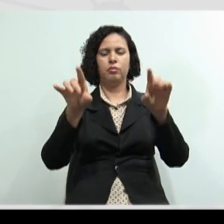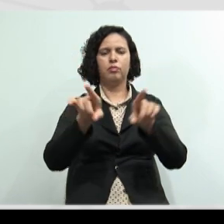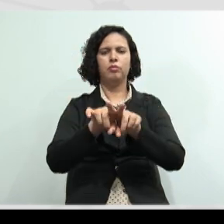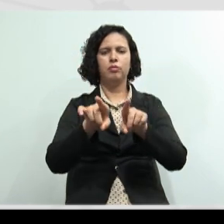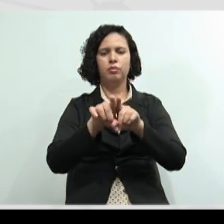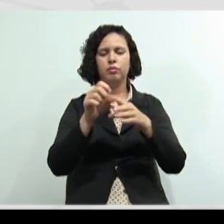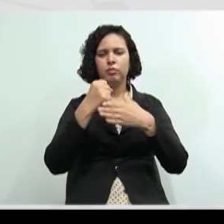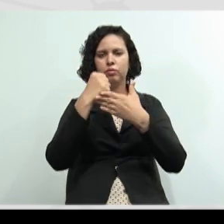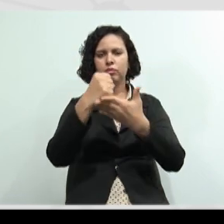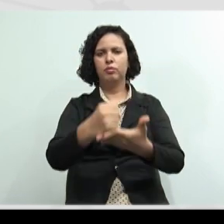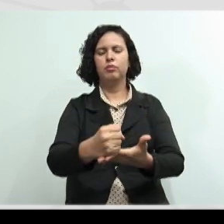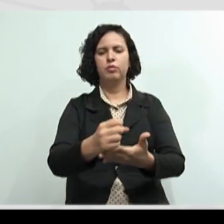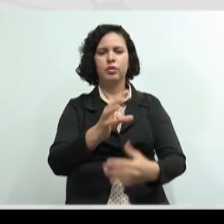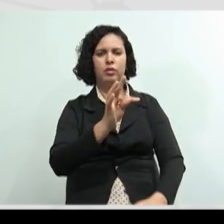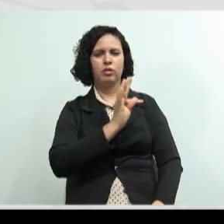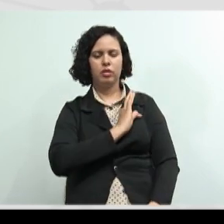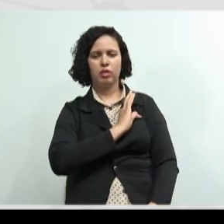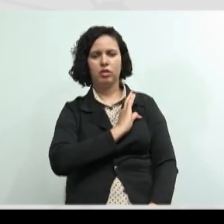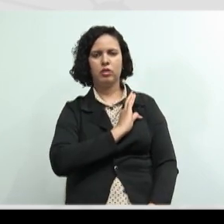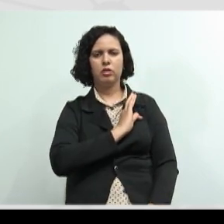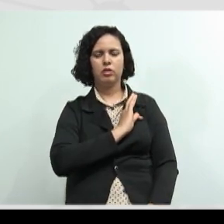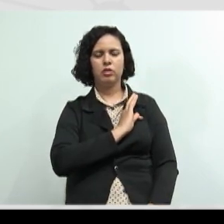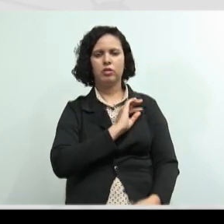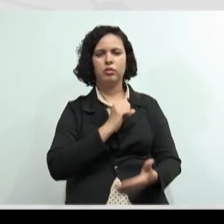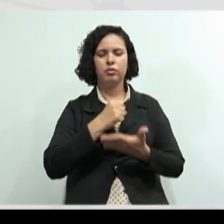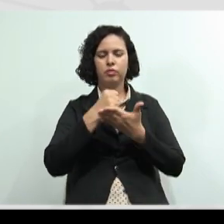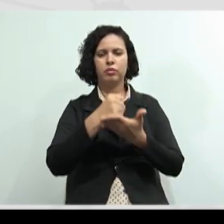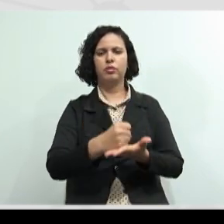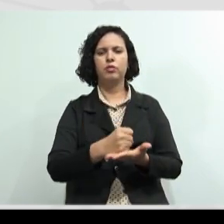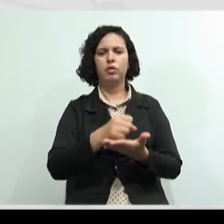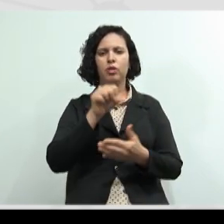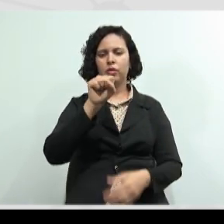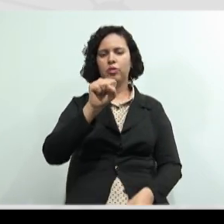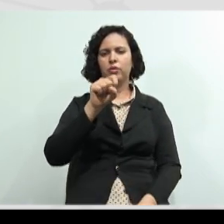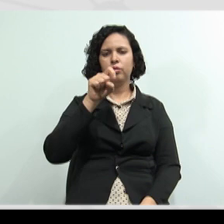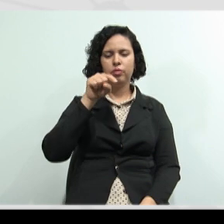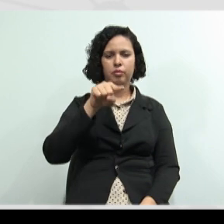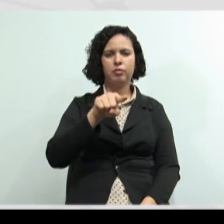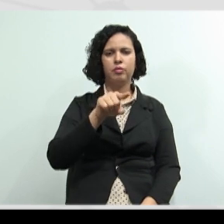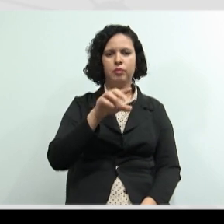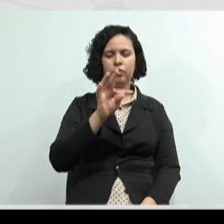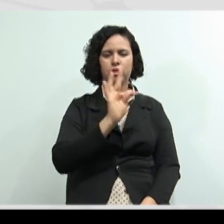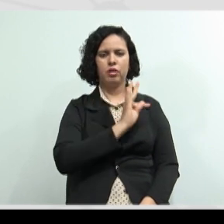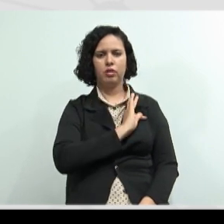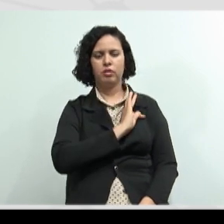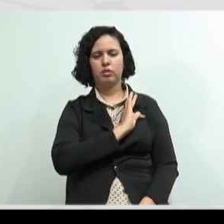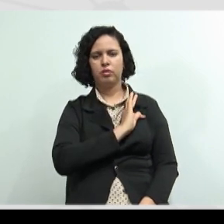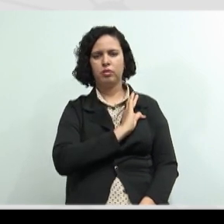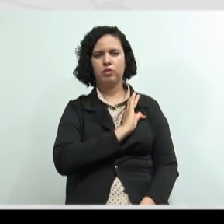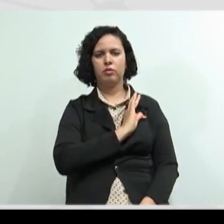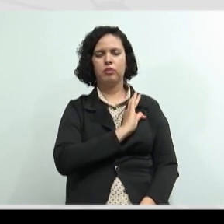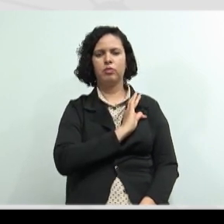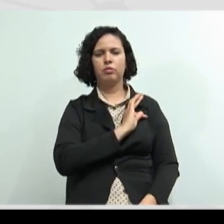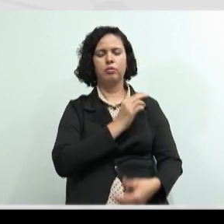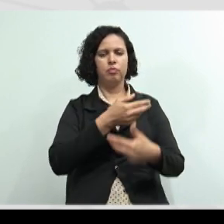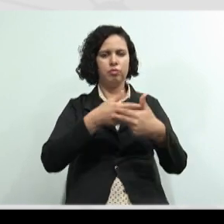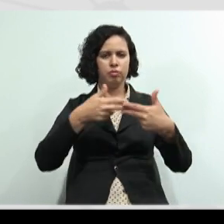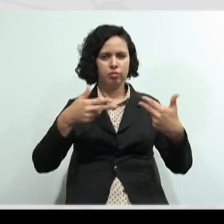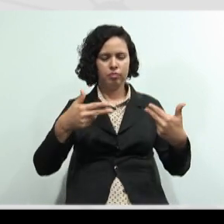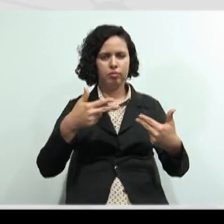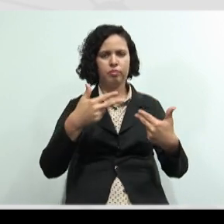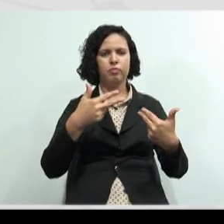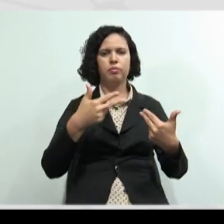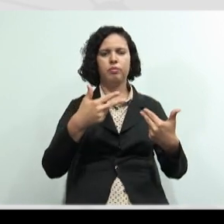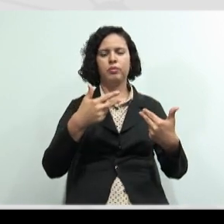técnica, contando com o suporte de mais de 8.000 técnicos, engenheiros agrônomos e florestais,